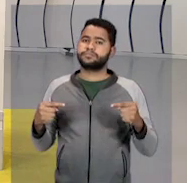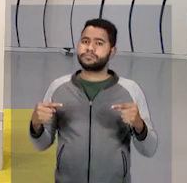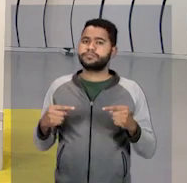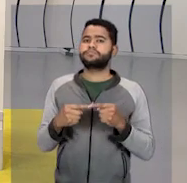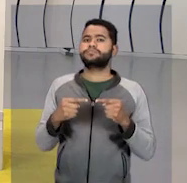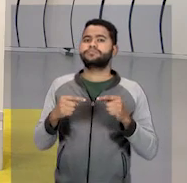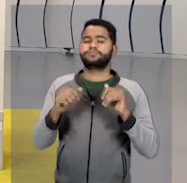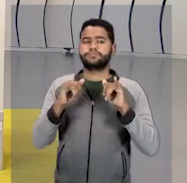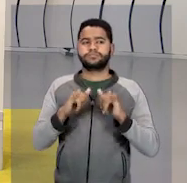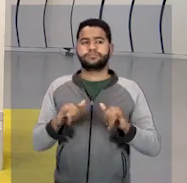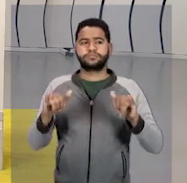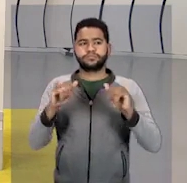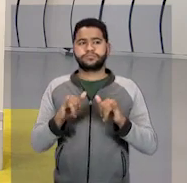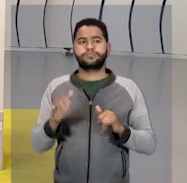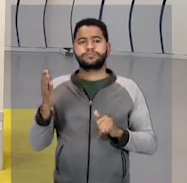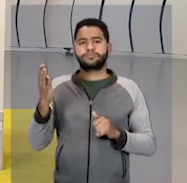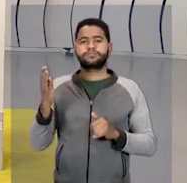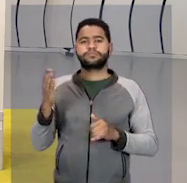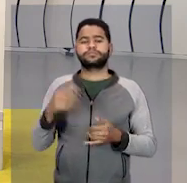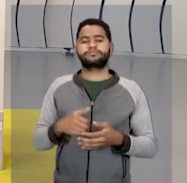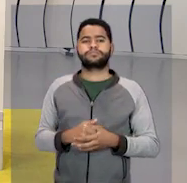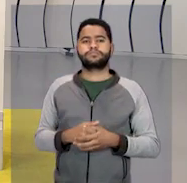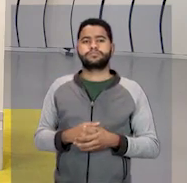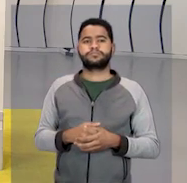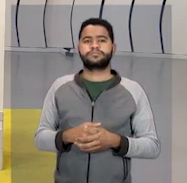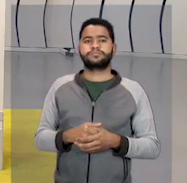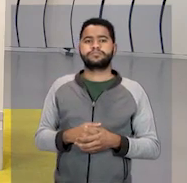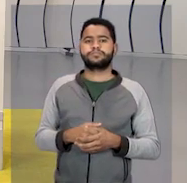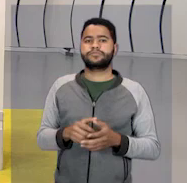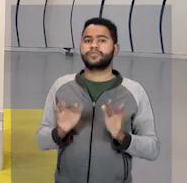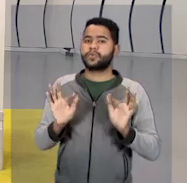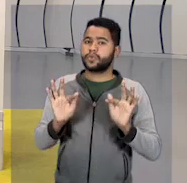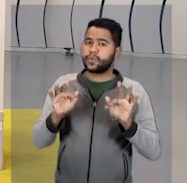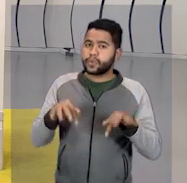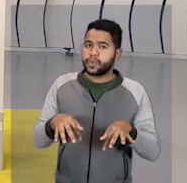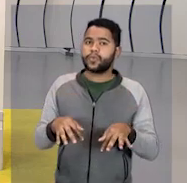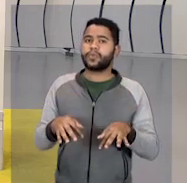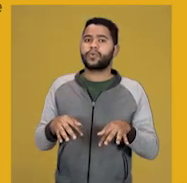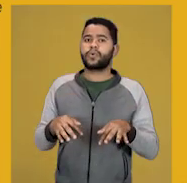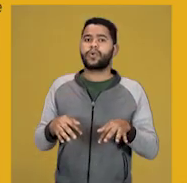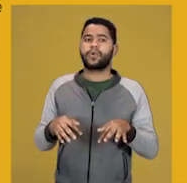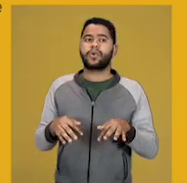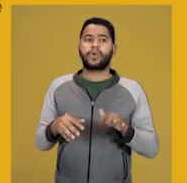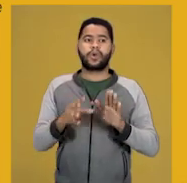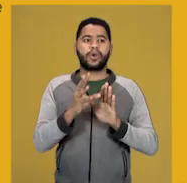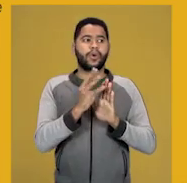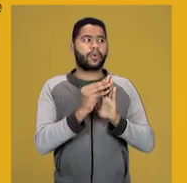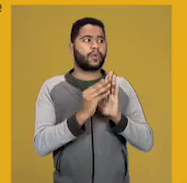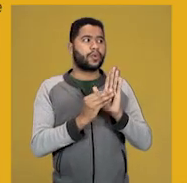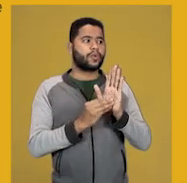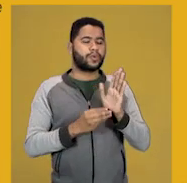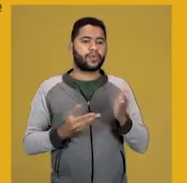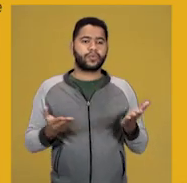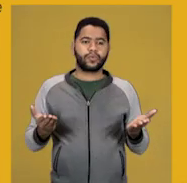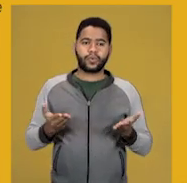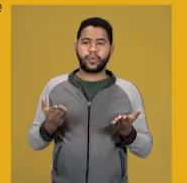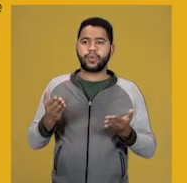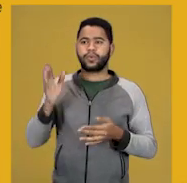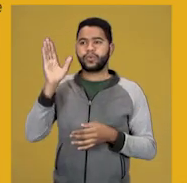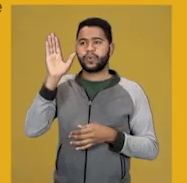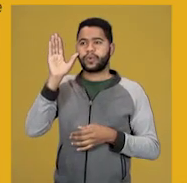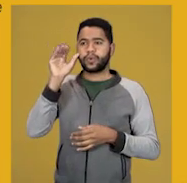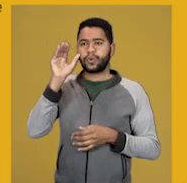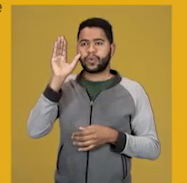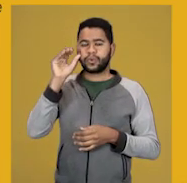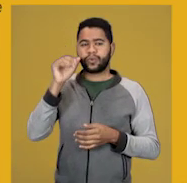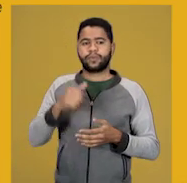essas informações, a gente vai dando aí o fechamento em relação ao conteúdo de hoje, né, e colocando aqui algumas observações em